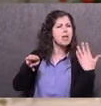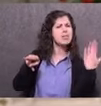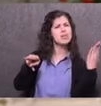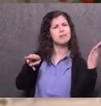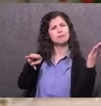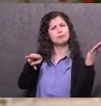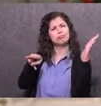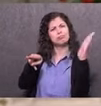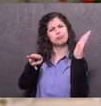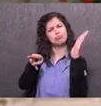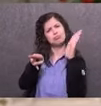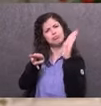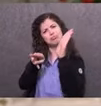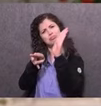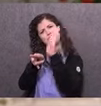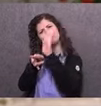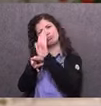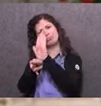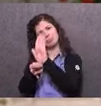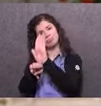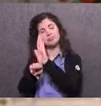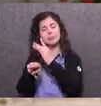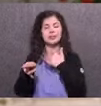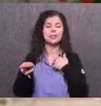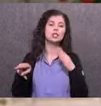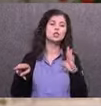do sepulcro e retirou-se.